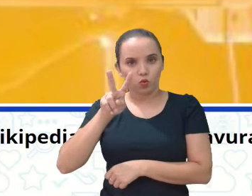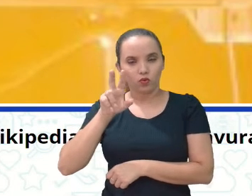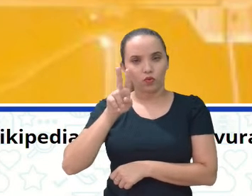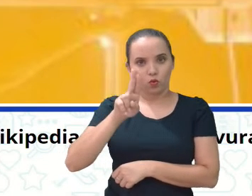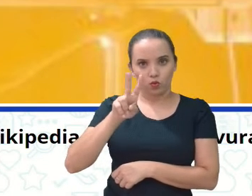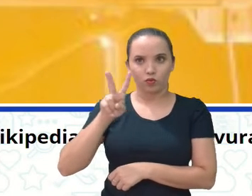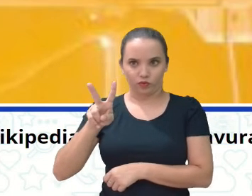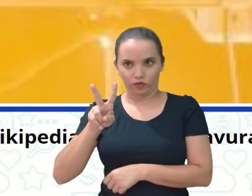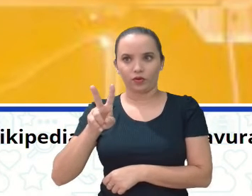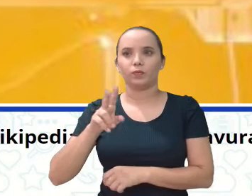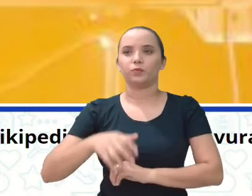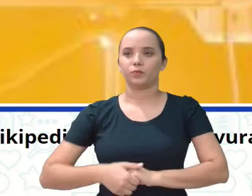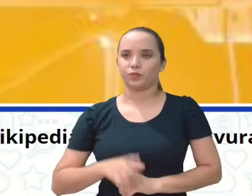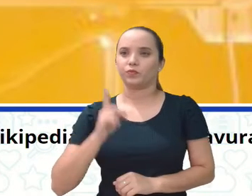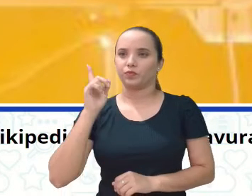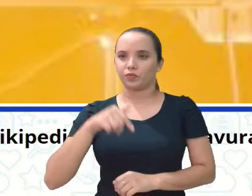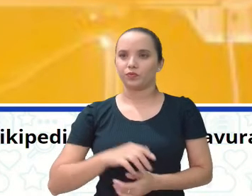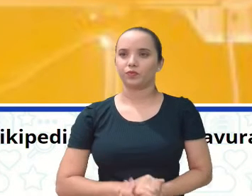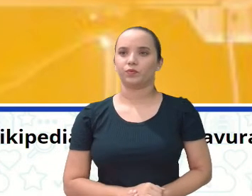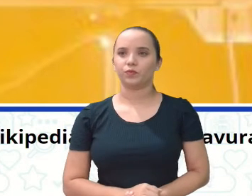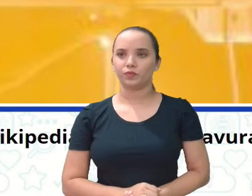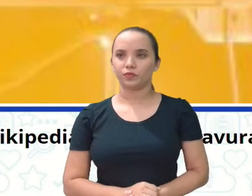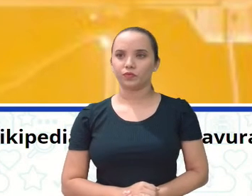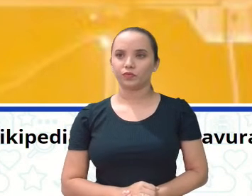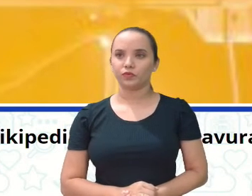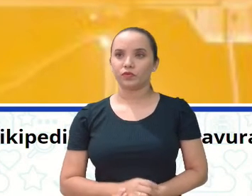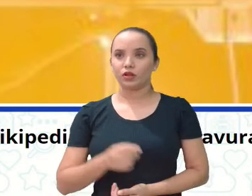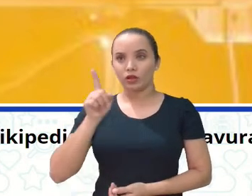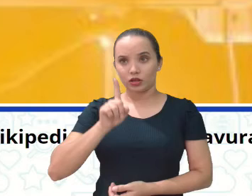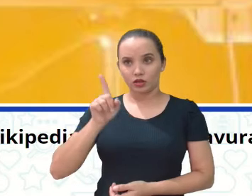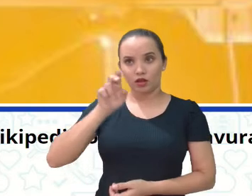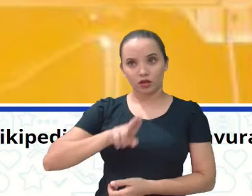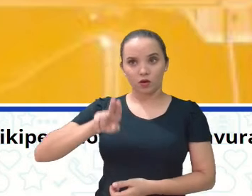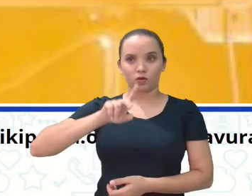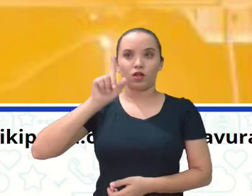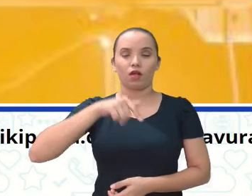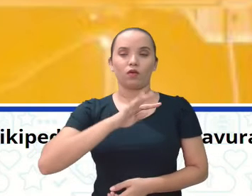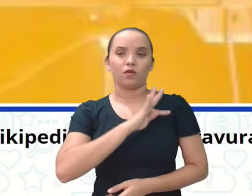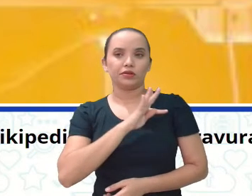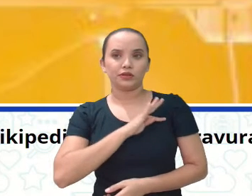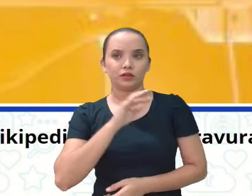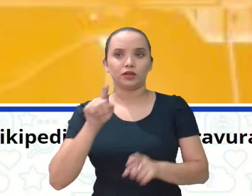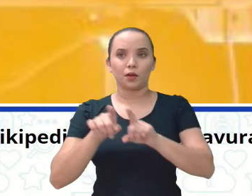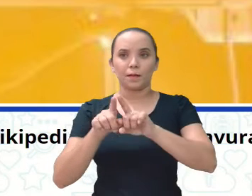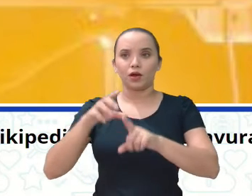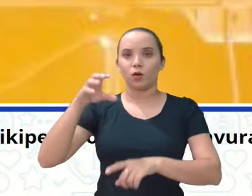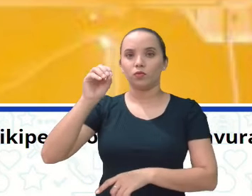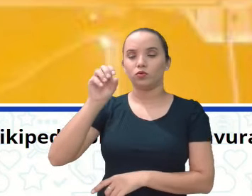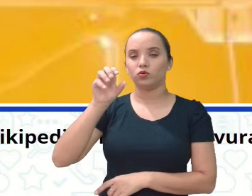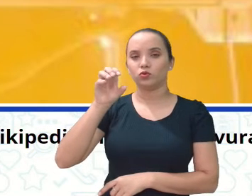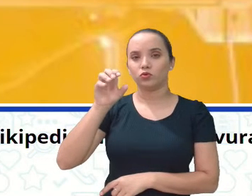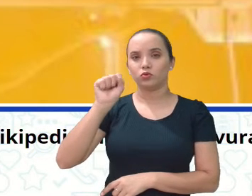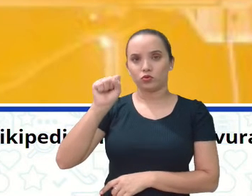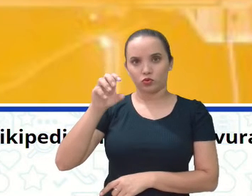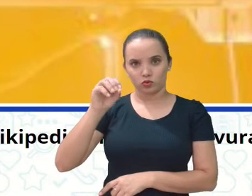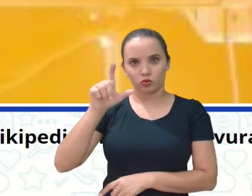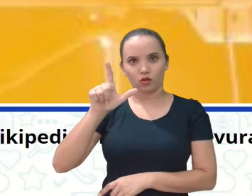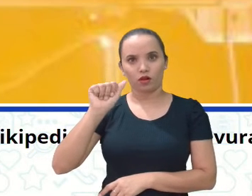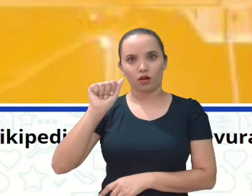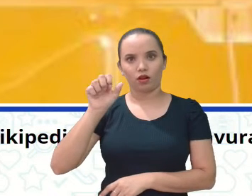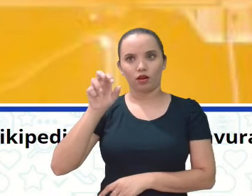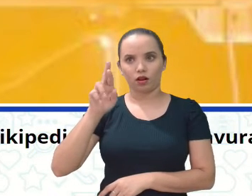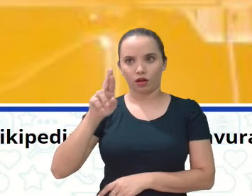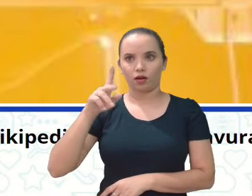Tirei de Guardix de 2011. Essa técnica também é conhecida por solar plate. Quando